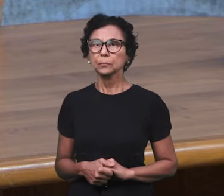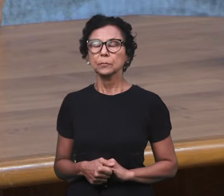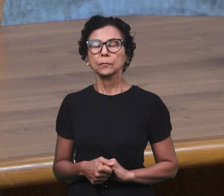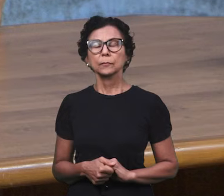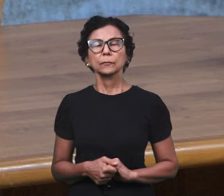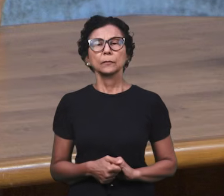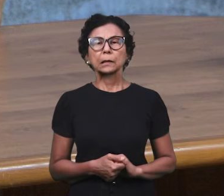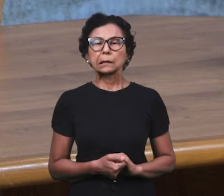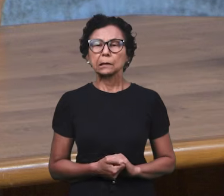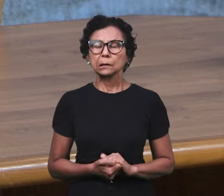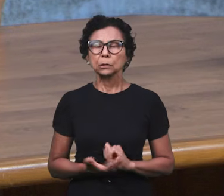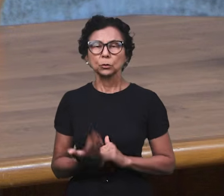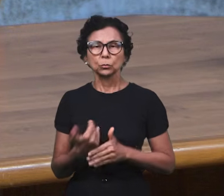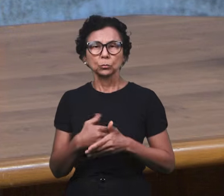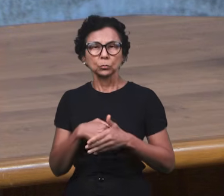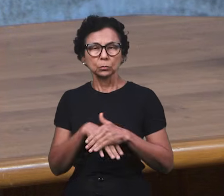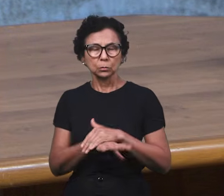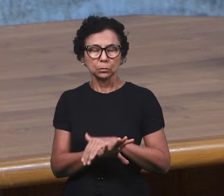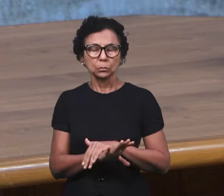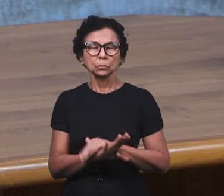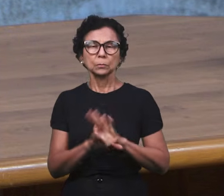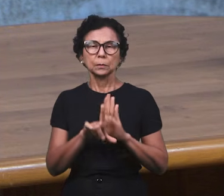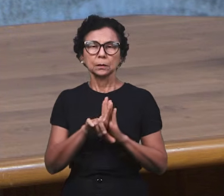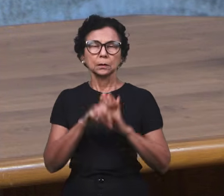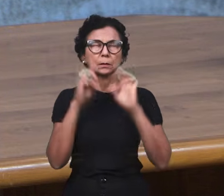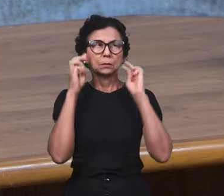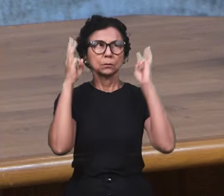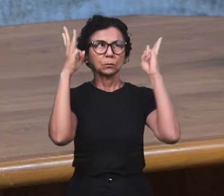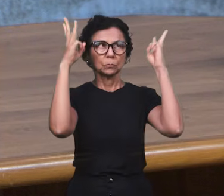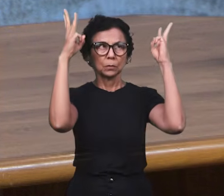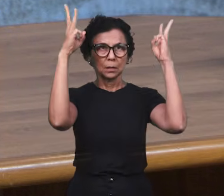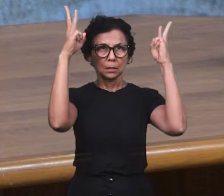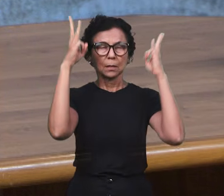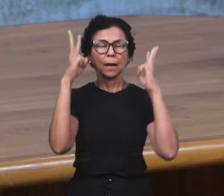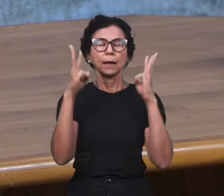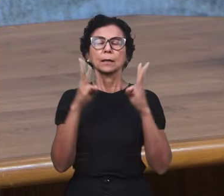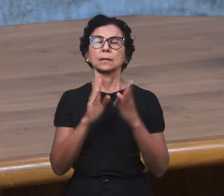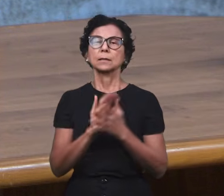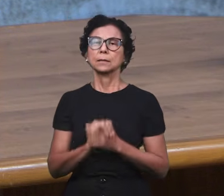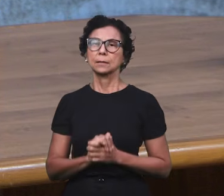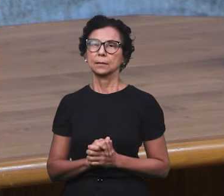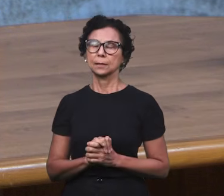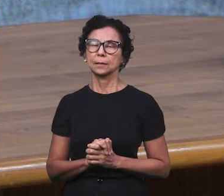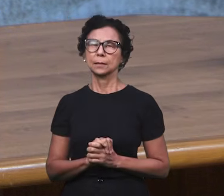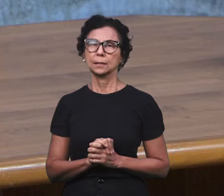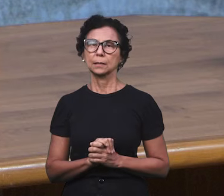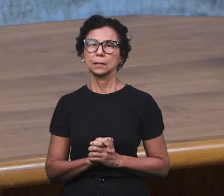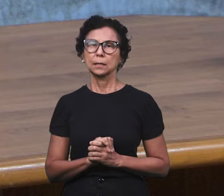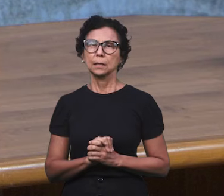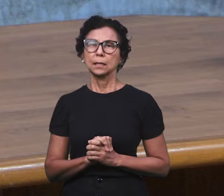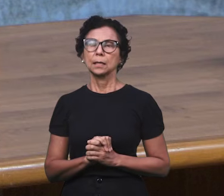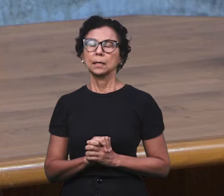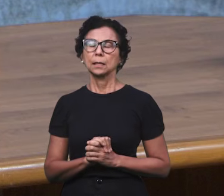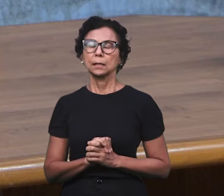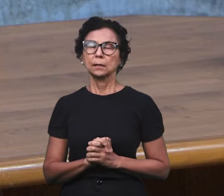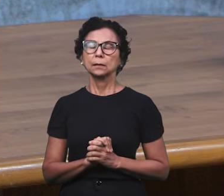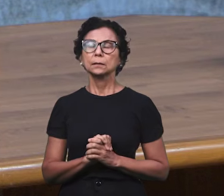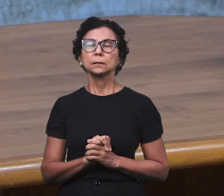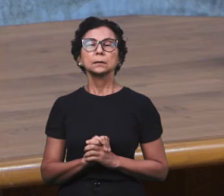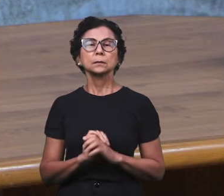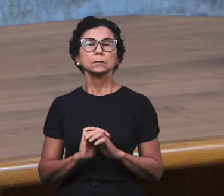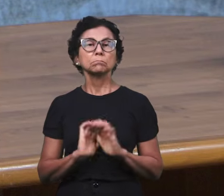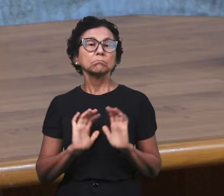costume, conforme a lei de Moisés, o homem de Deus. E os sacerdotes espargiam o